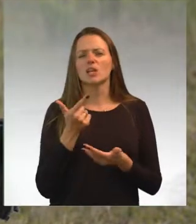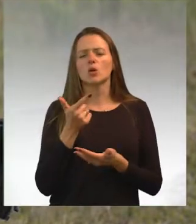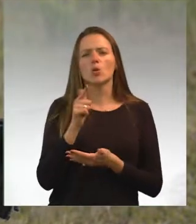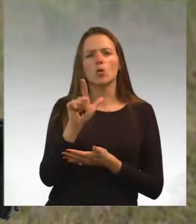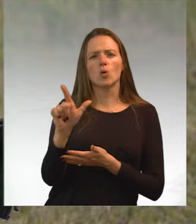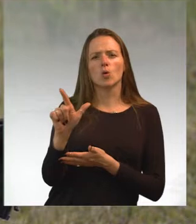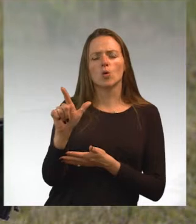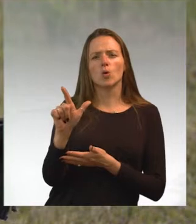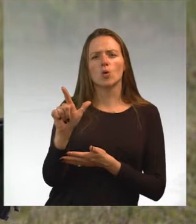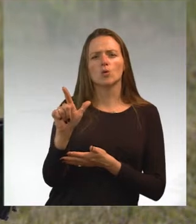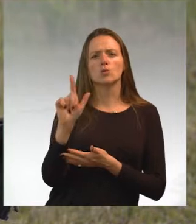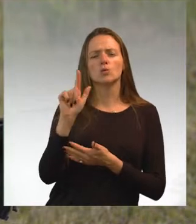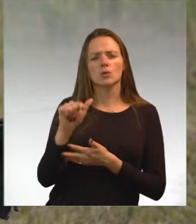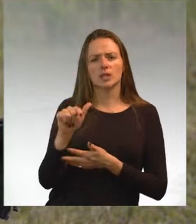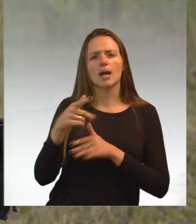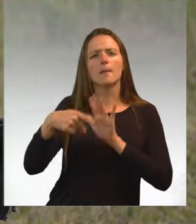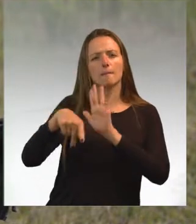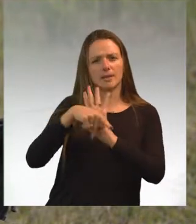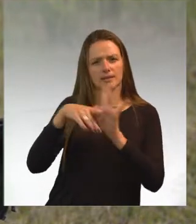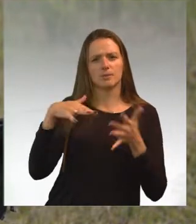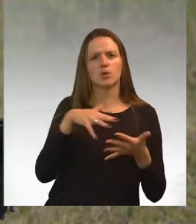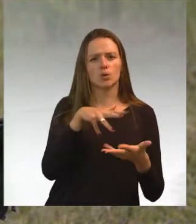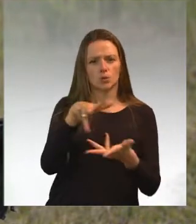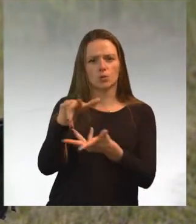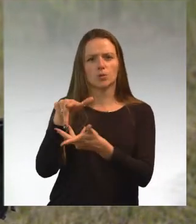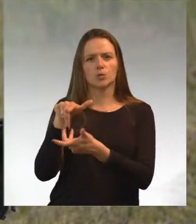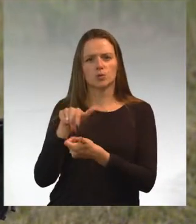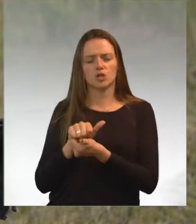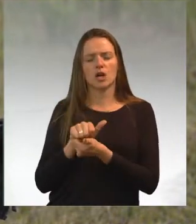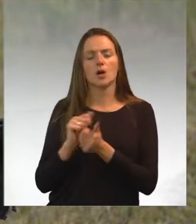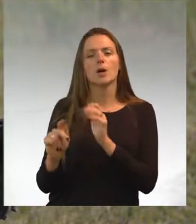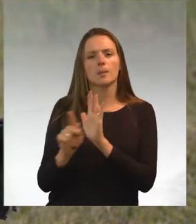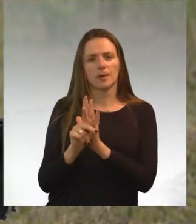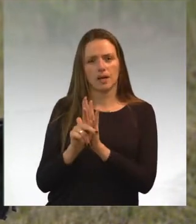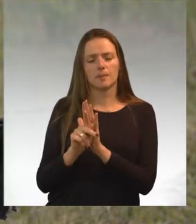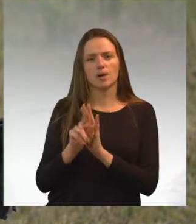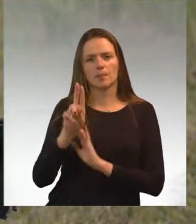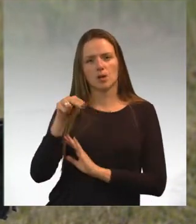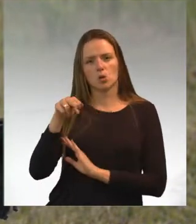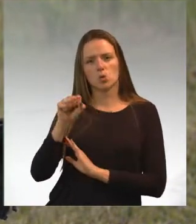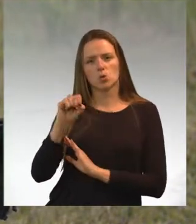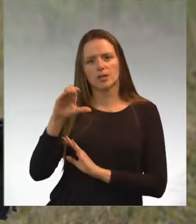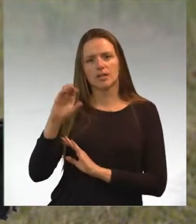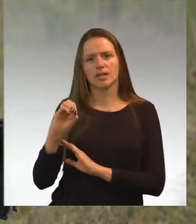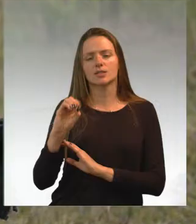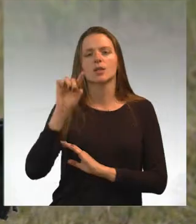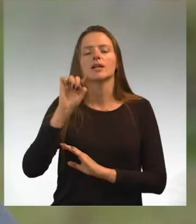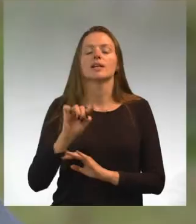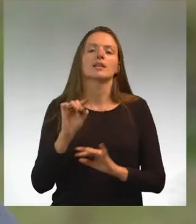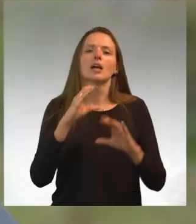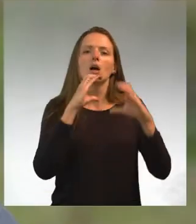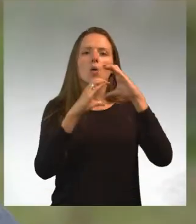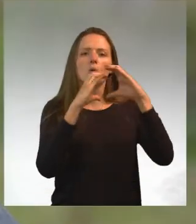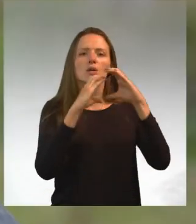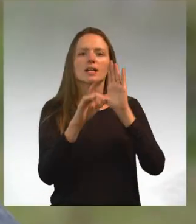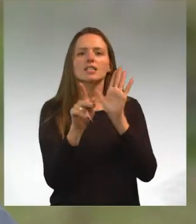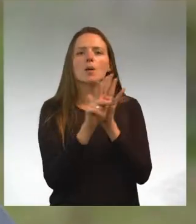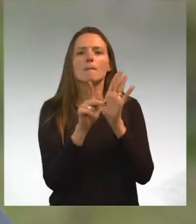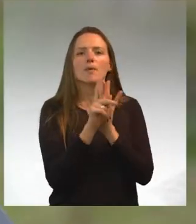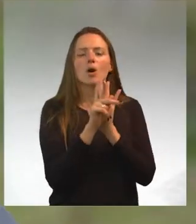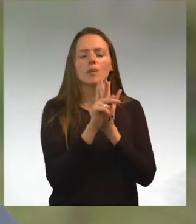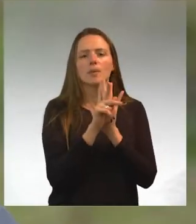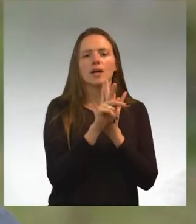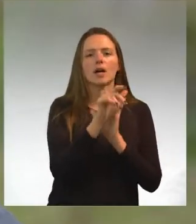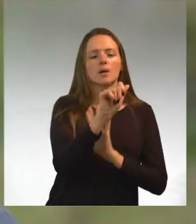é até declarado como Patrimônio Mundial pela Unesco, que se comunica por assobio. Vocês viram